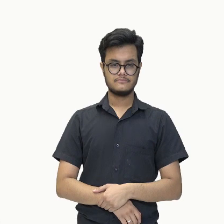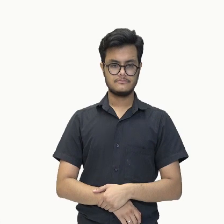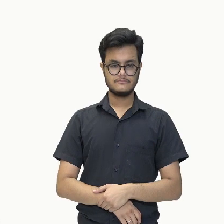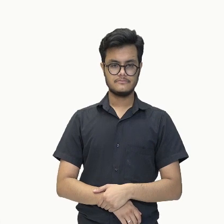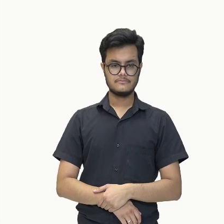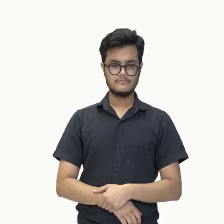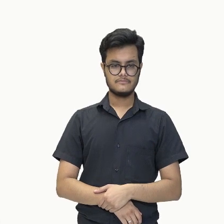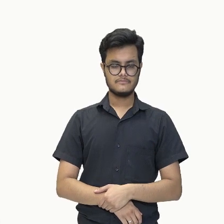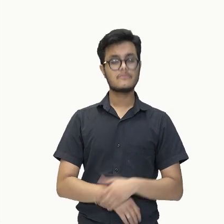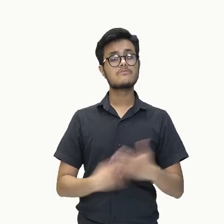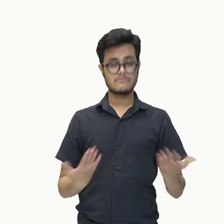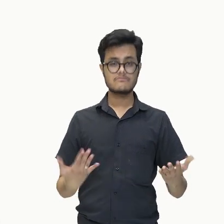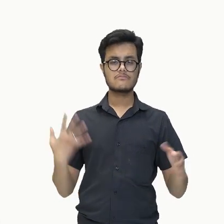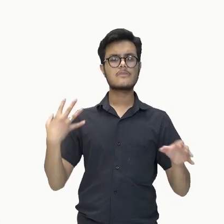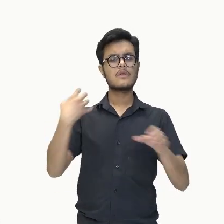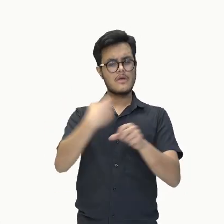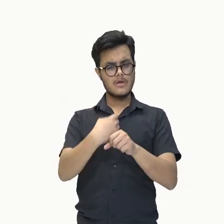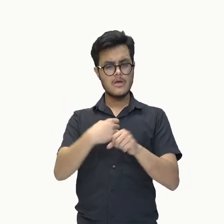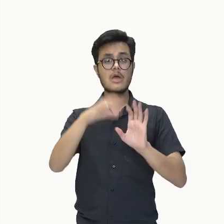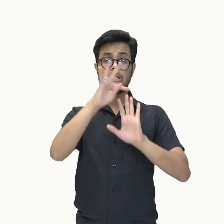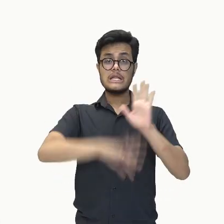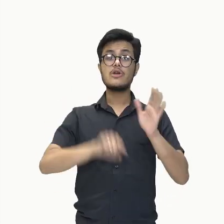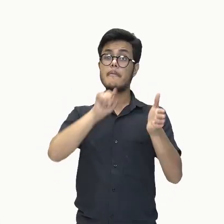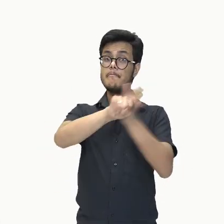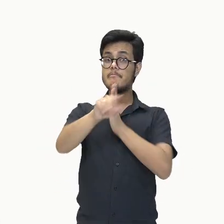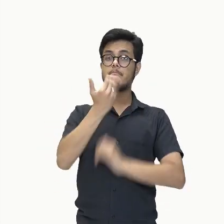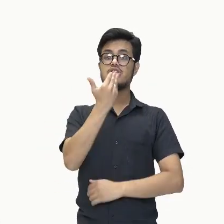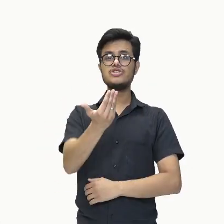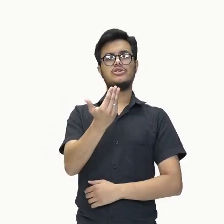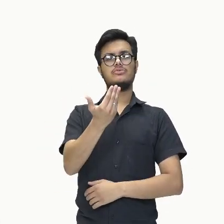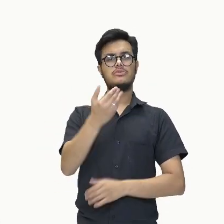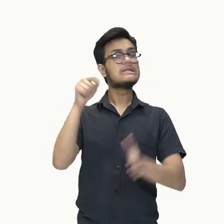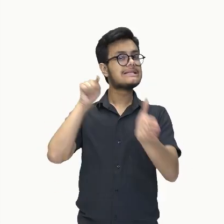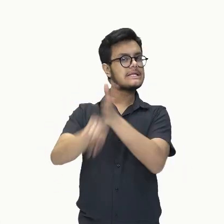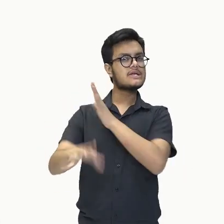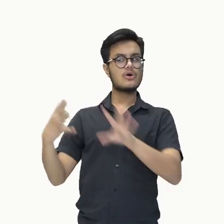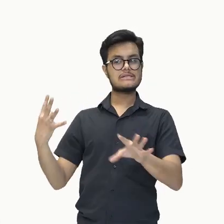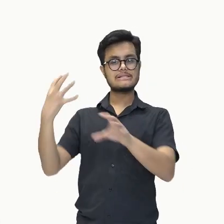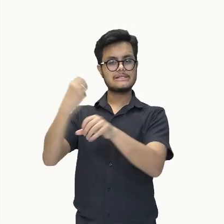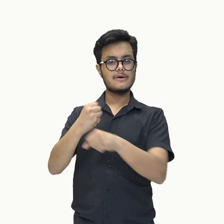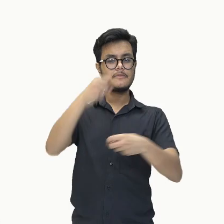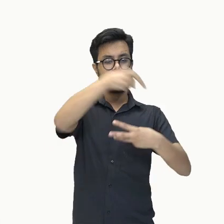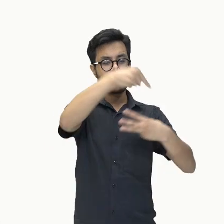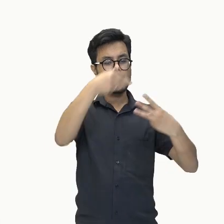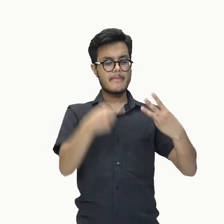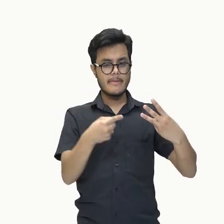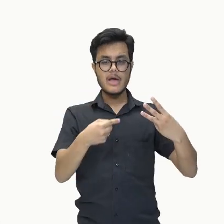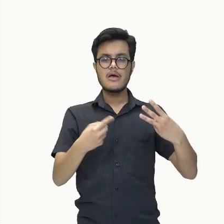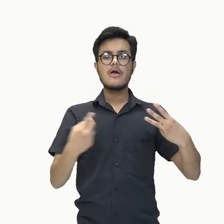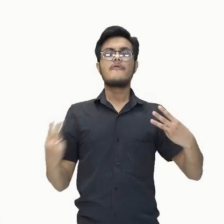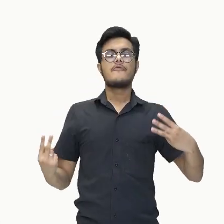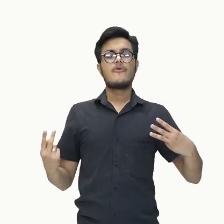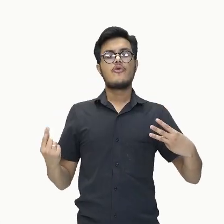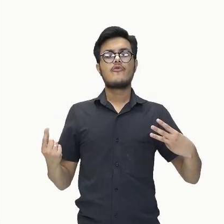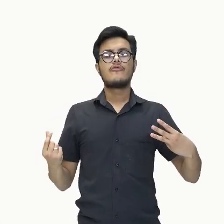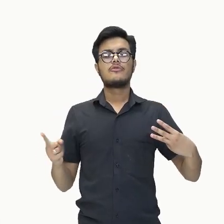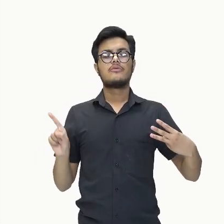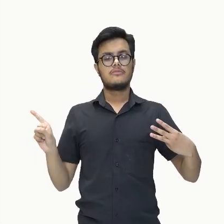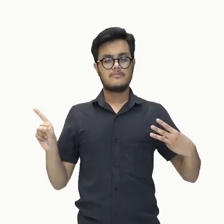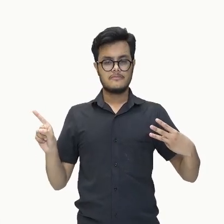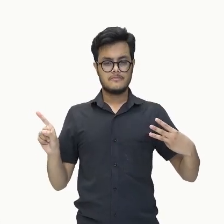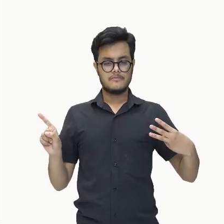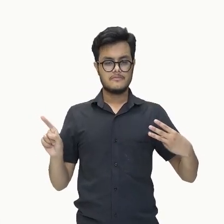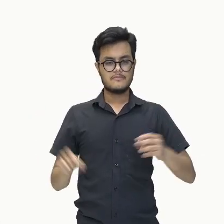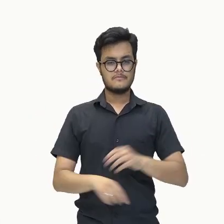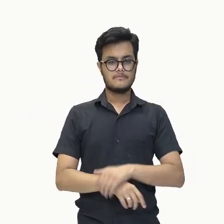né? Foi pedido, que é o comando da questão. O nosso preço inicial. E nós